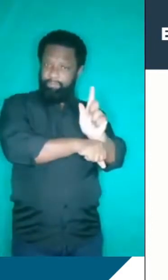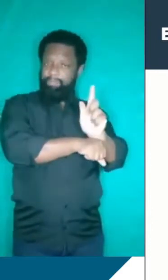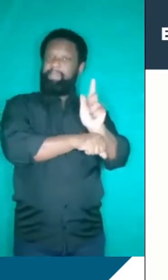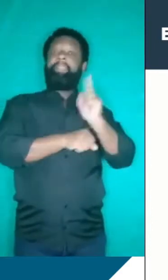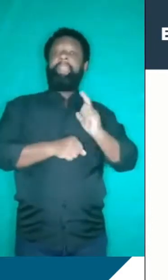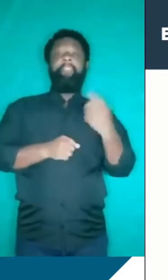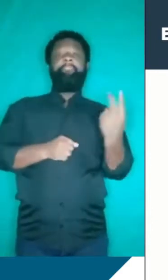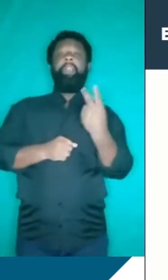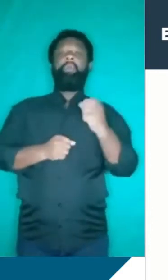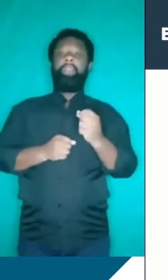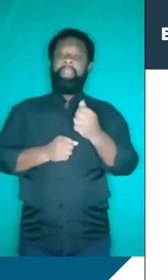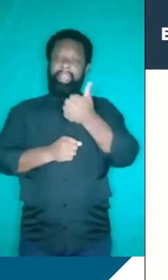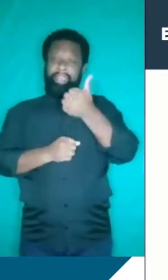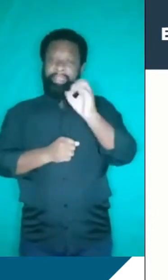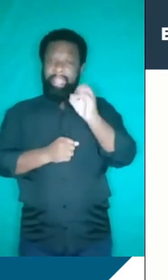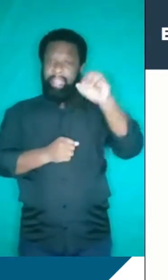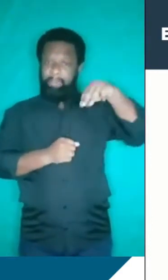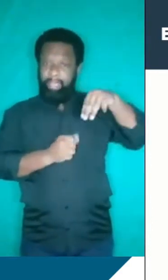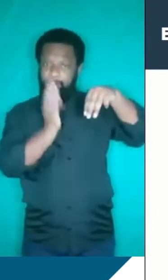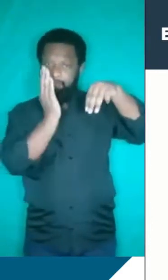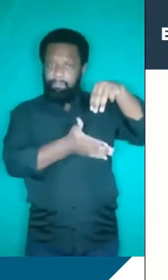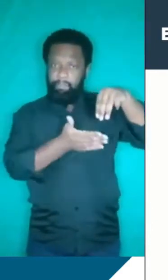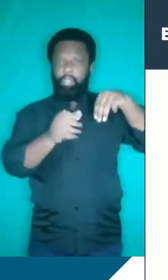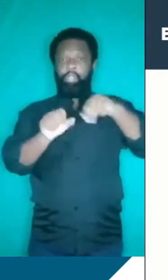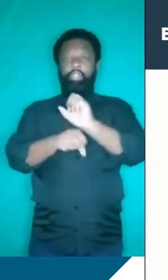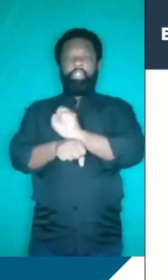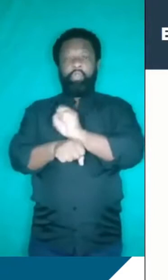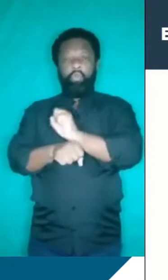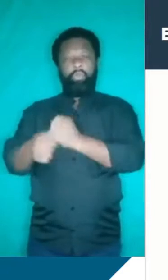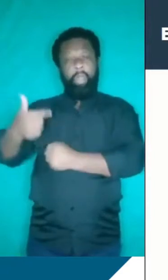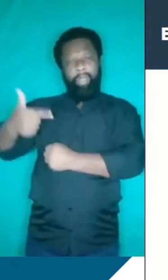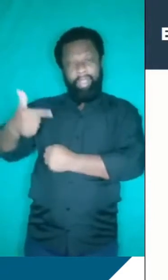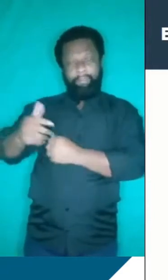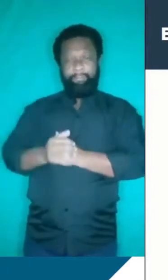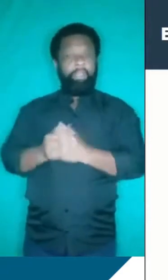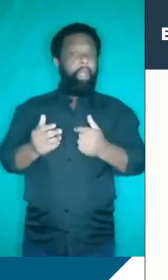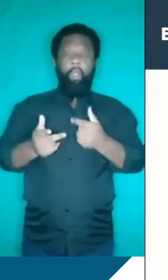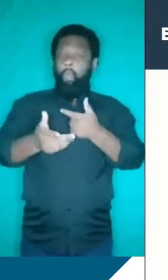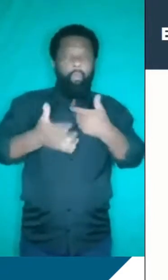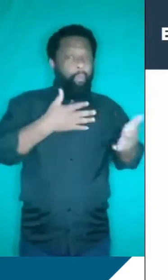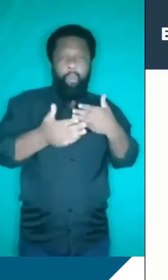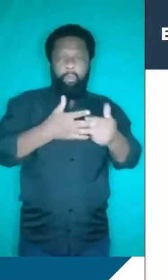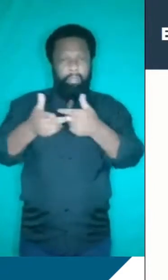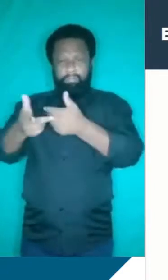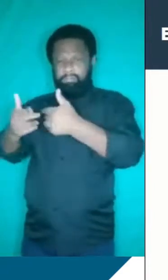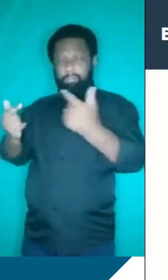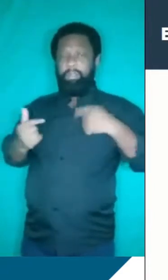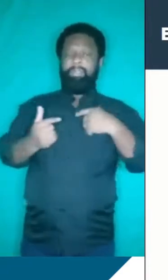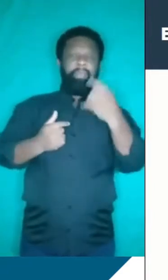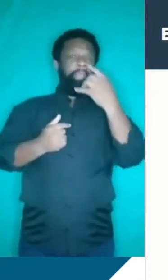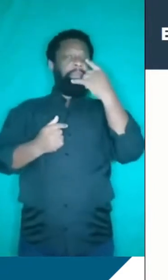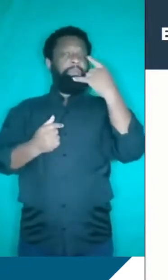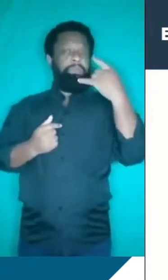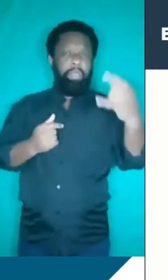de aproximadamente 10 metros por segundo ao quadrado. Então, qualquer corpo de massa, ele vai sofrer atração